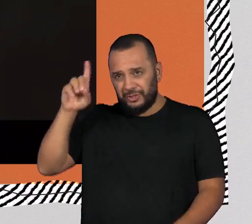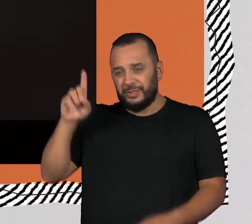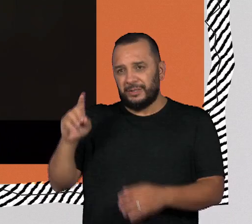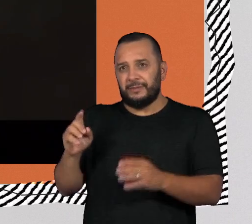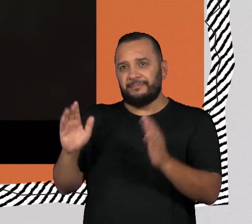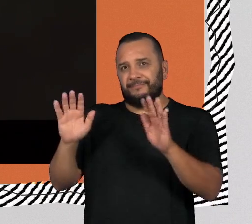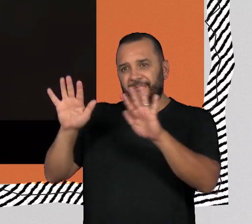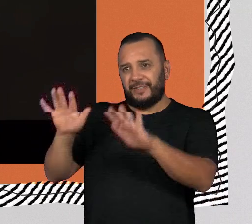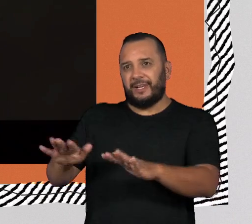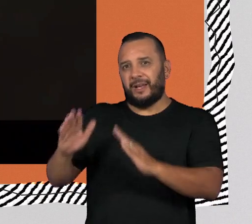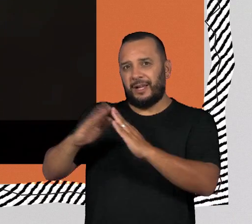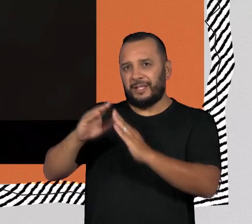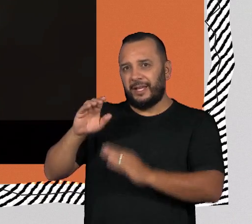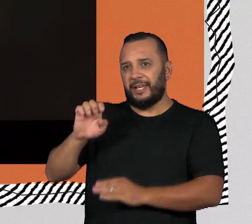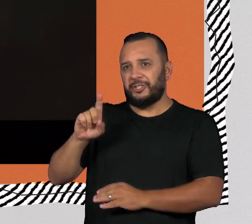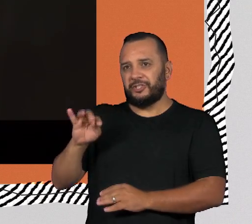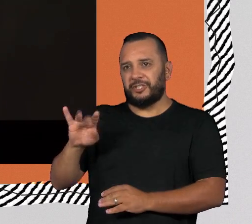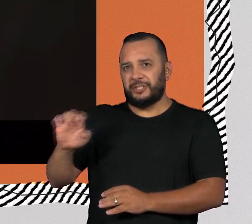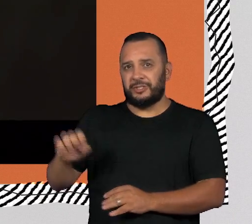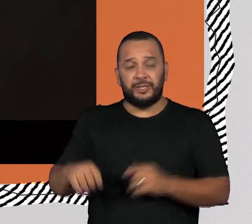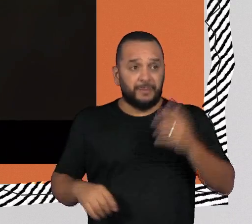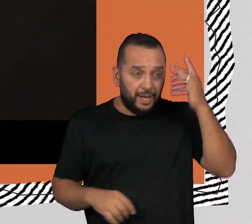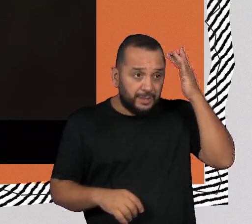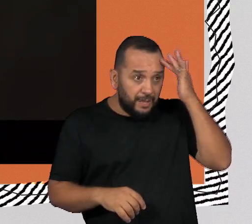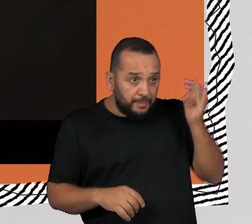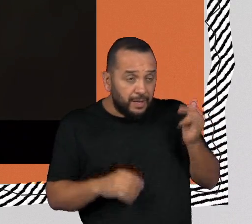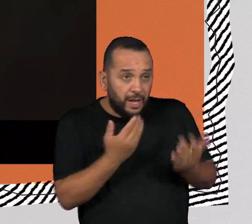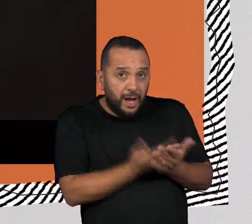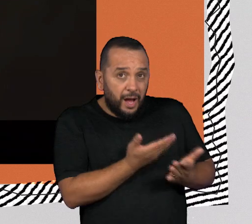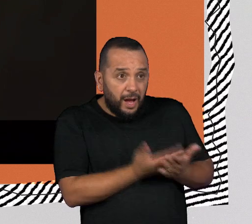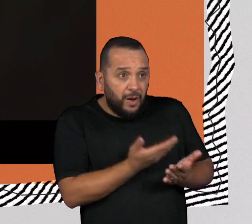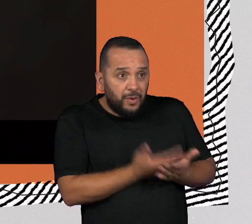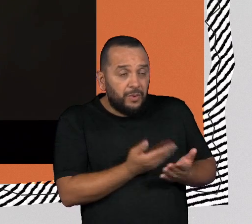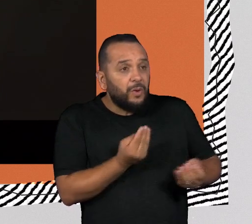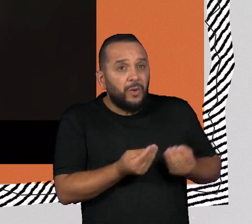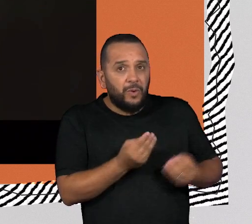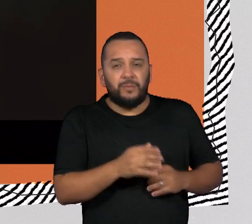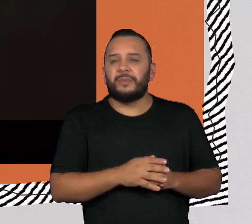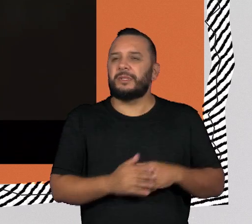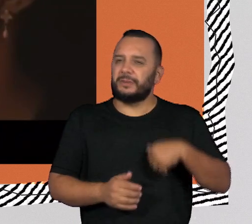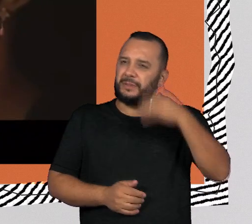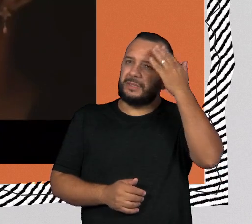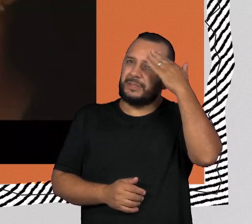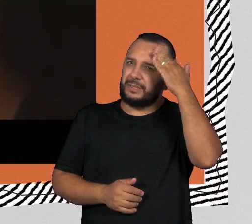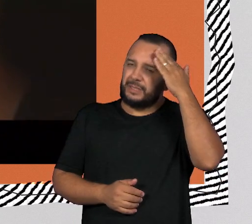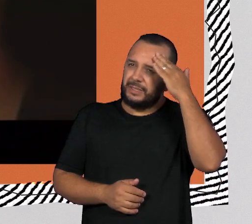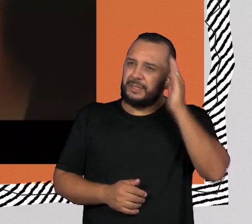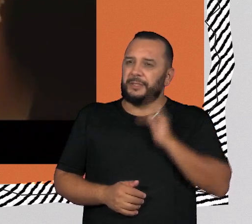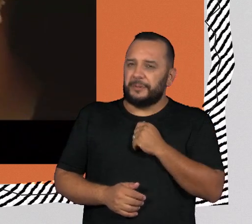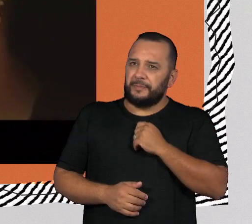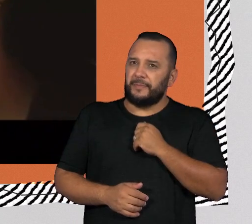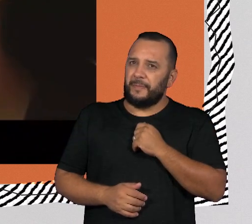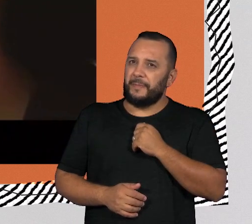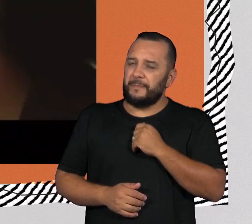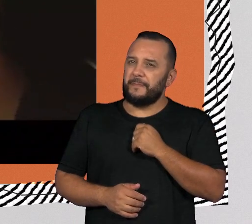bom? Mas amanhã eu tenho aula. Eu sei, meu amor.